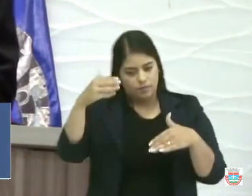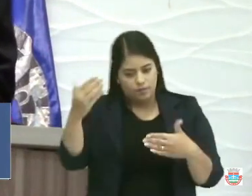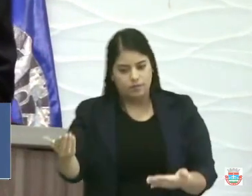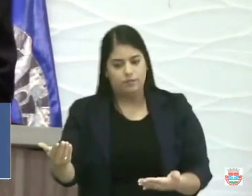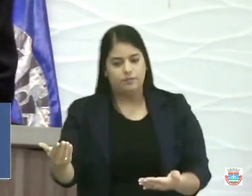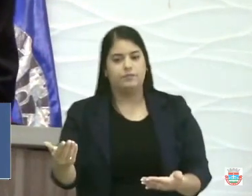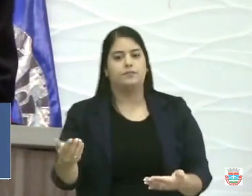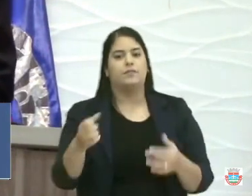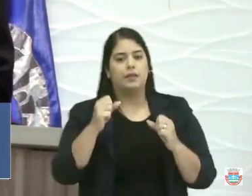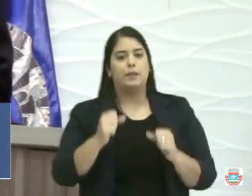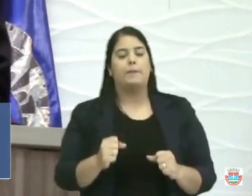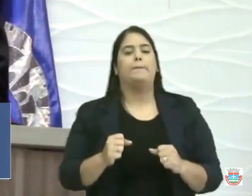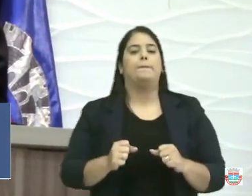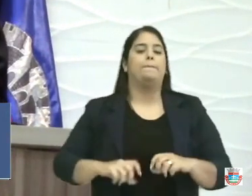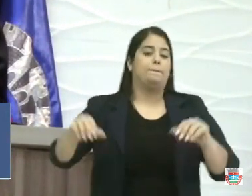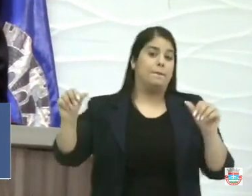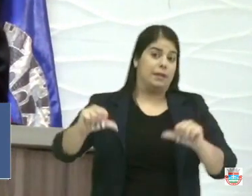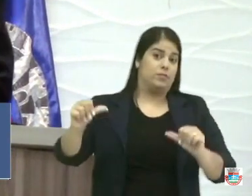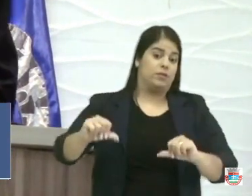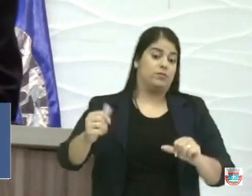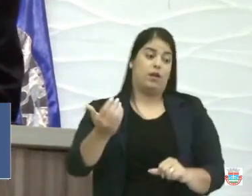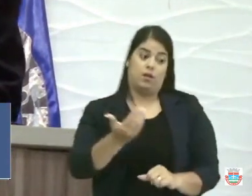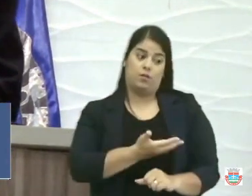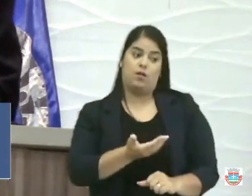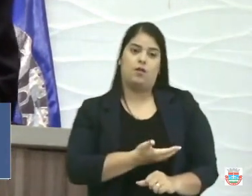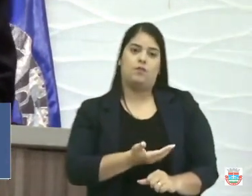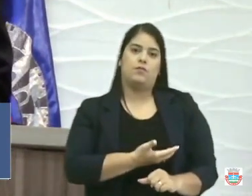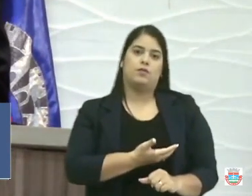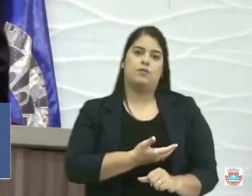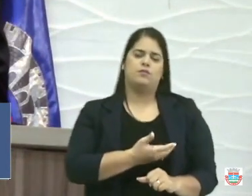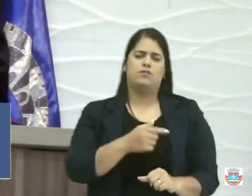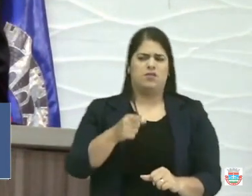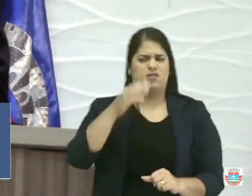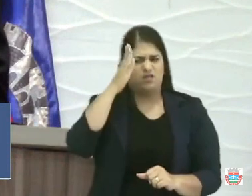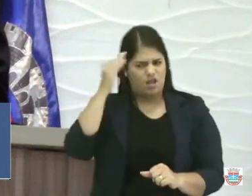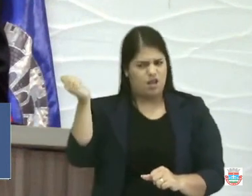é capaz de prejudicar um colega seu para estar lá em cima, ele sabe disso.